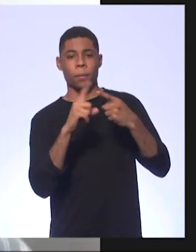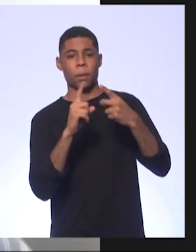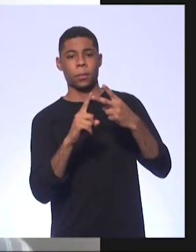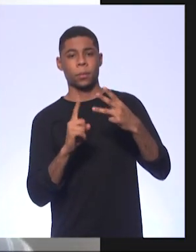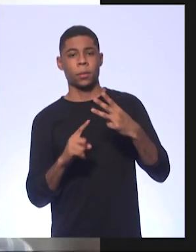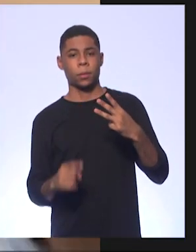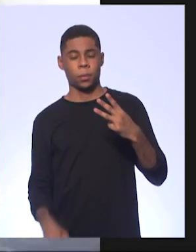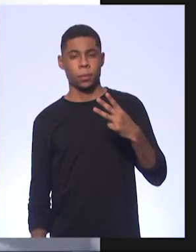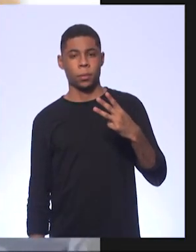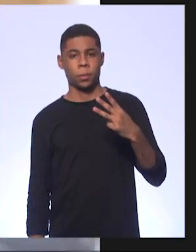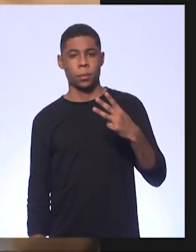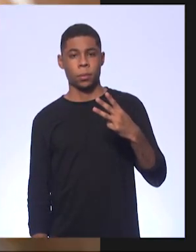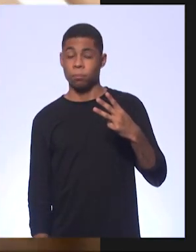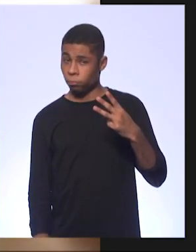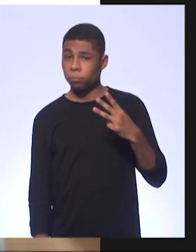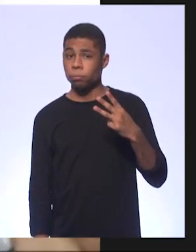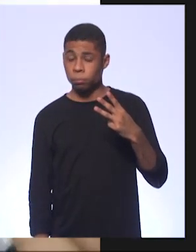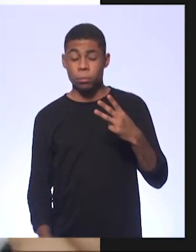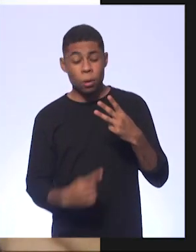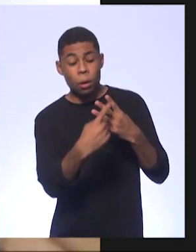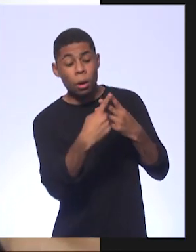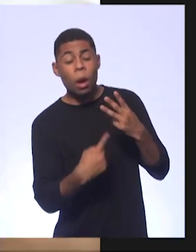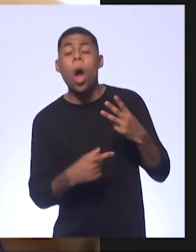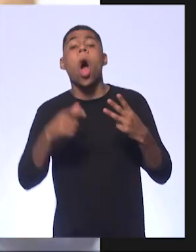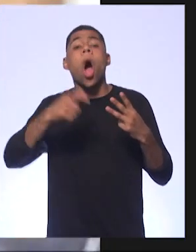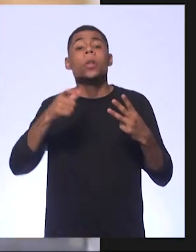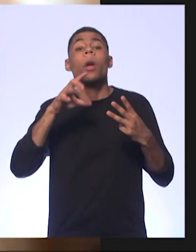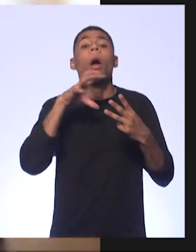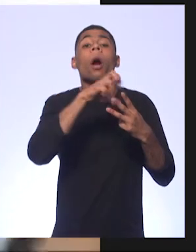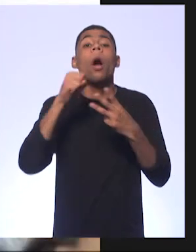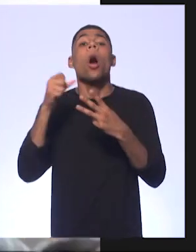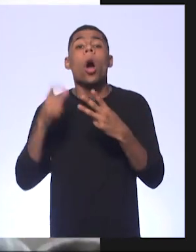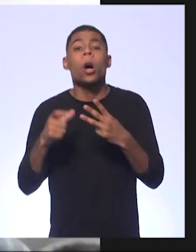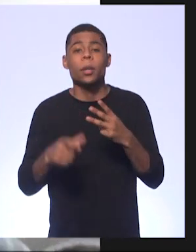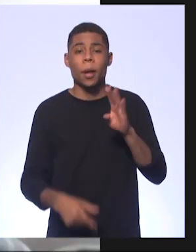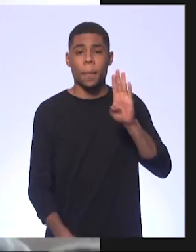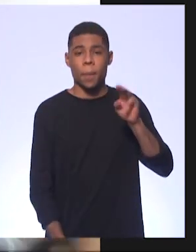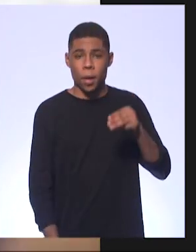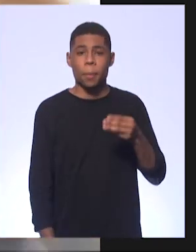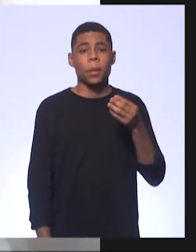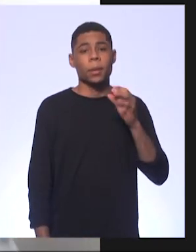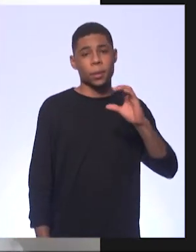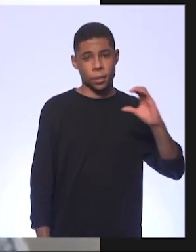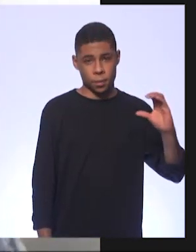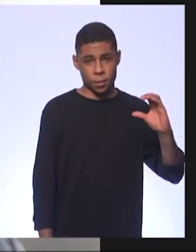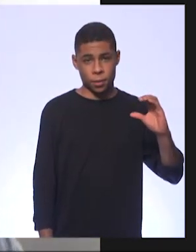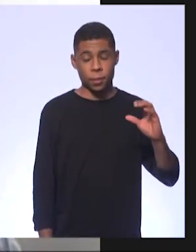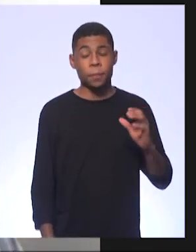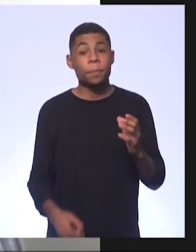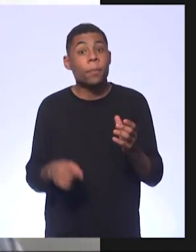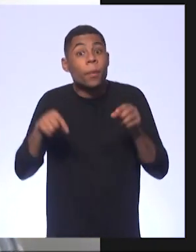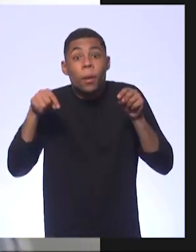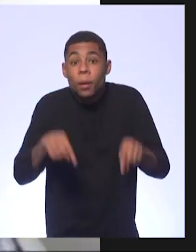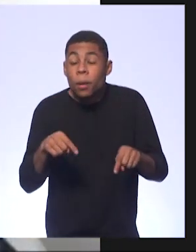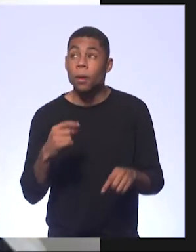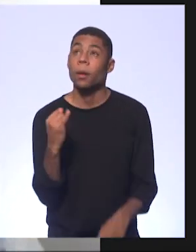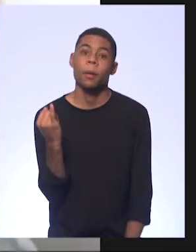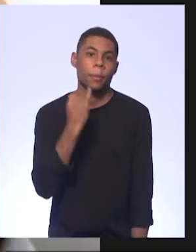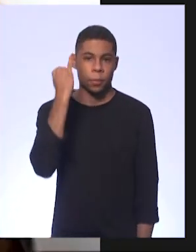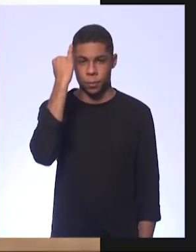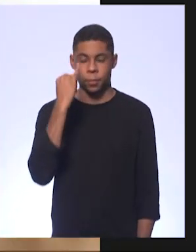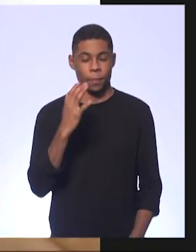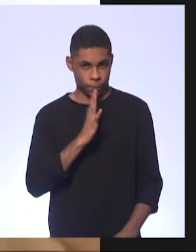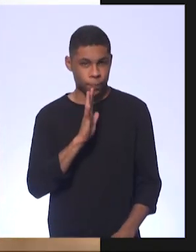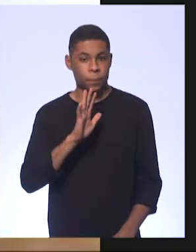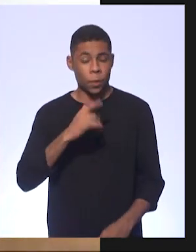dimensões. Tá? De onde eu vou tirar isso? Eu vou tirar isso da BNCC. Aqui, gente, é muito importante. Eu sou